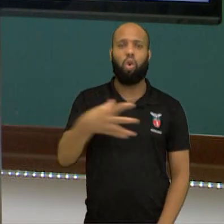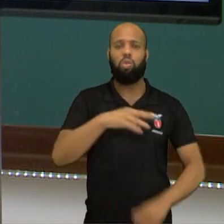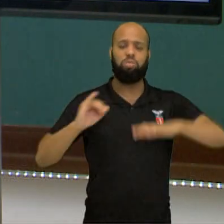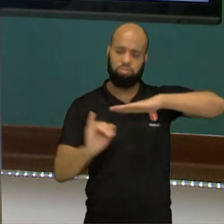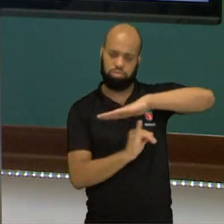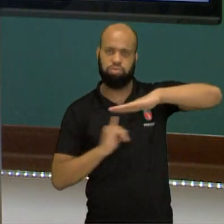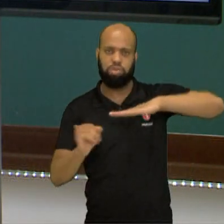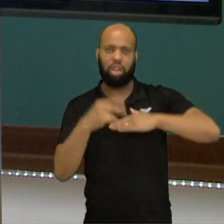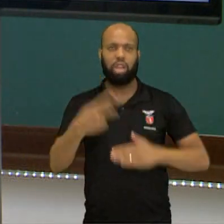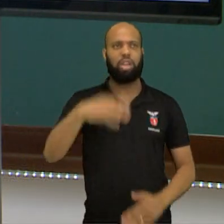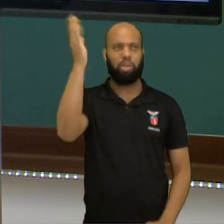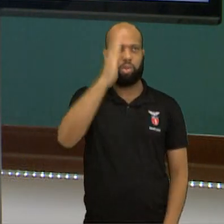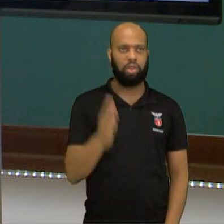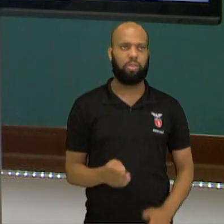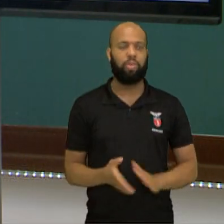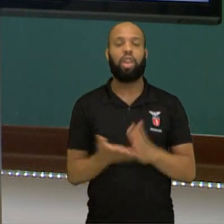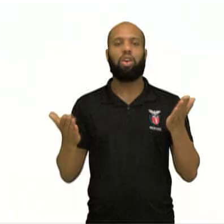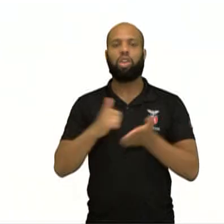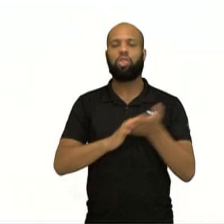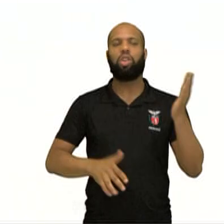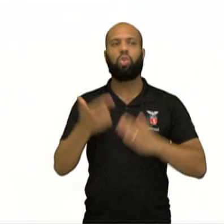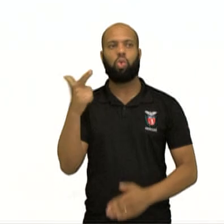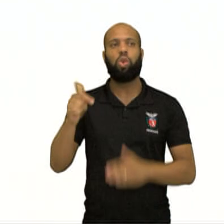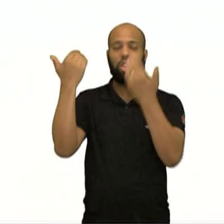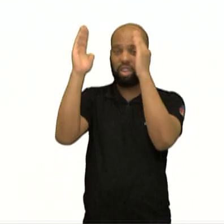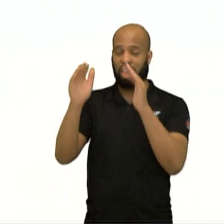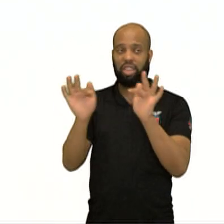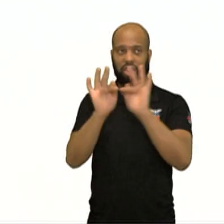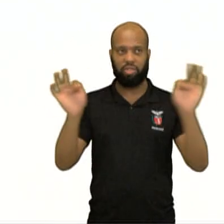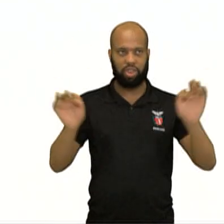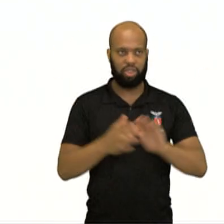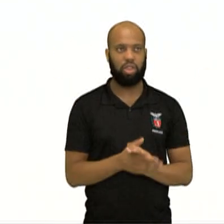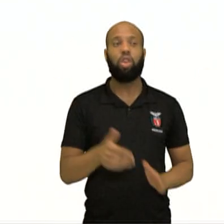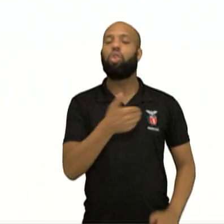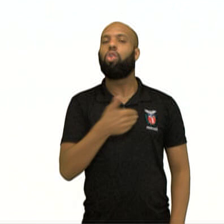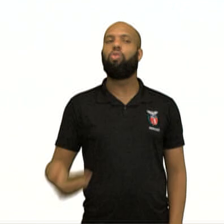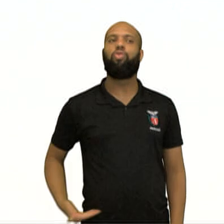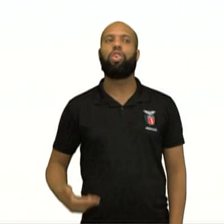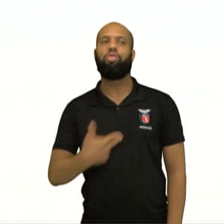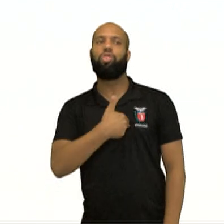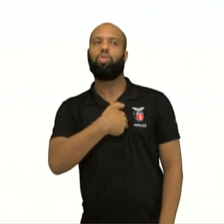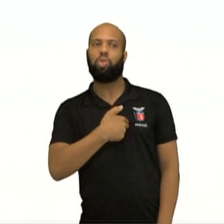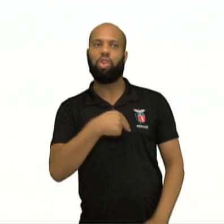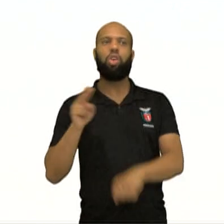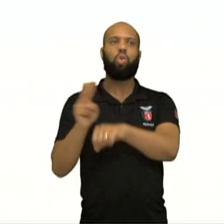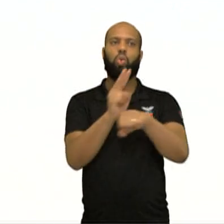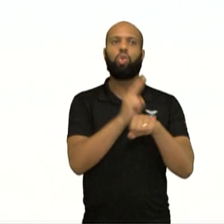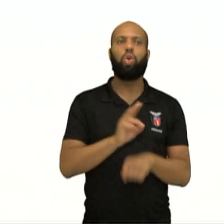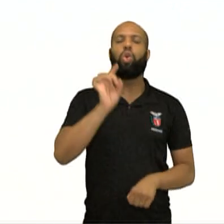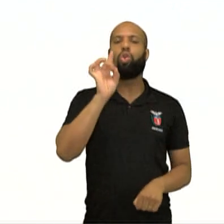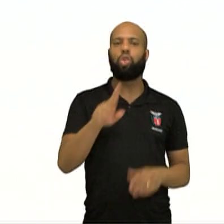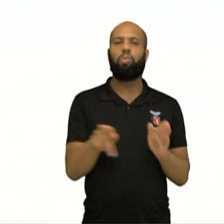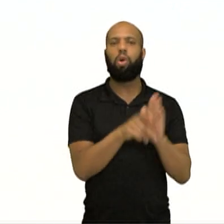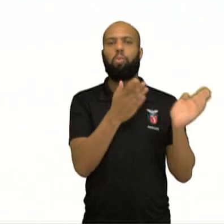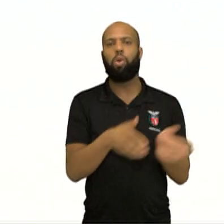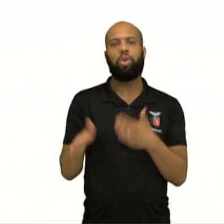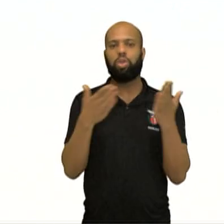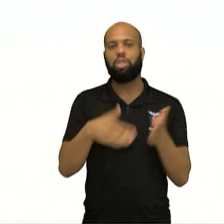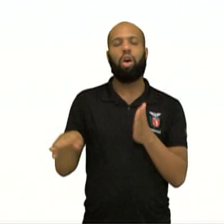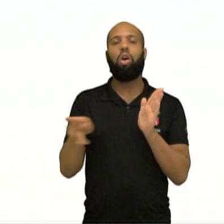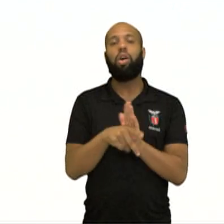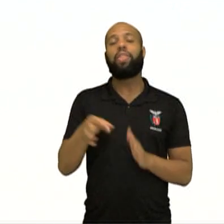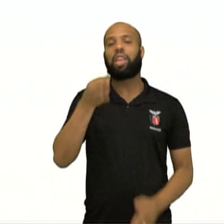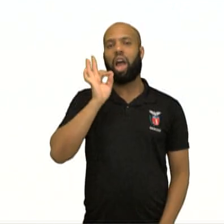indústrias no Brasil. Atividade. Analise essa frase. O governo de Getúlio Vargas cuidou apenas da produção de